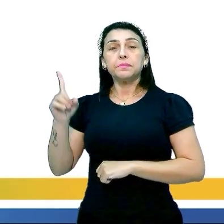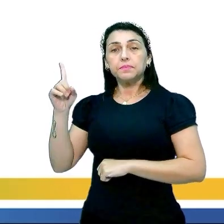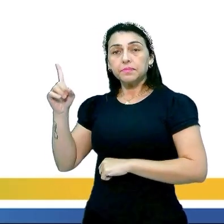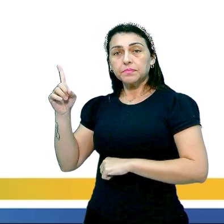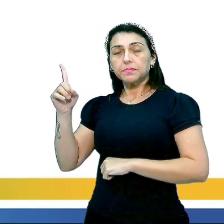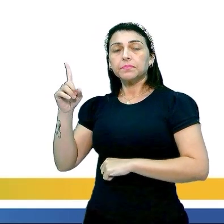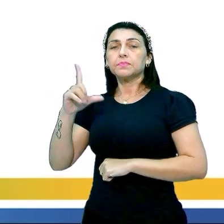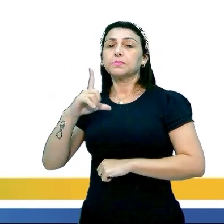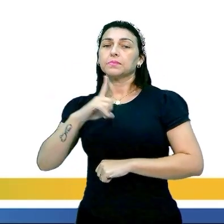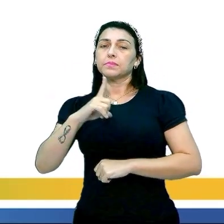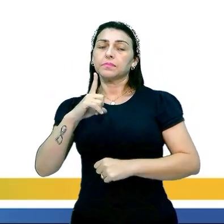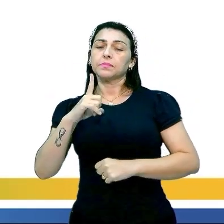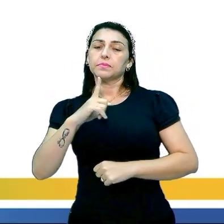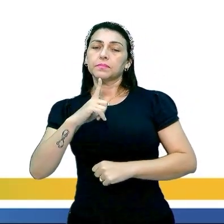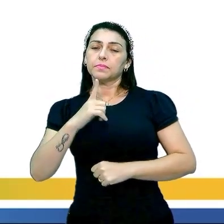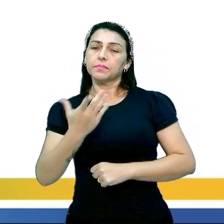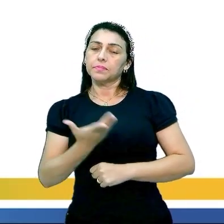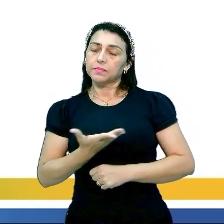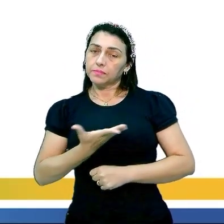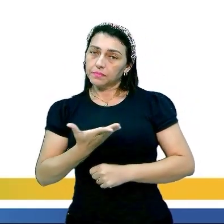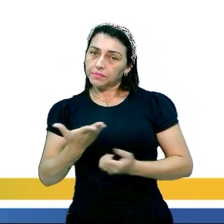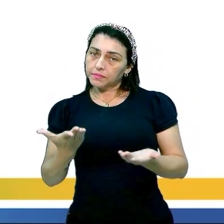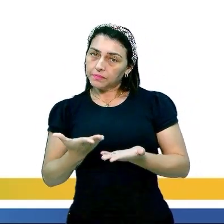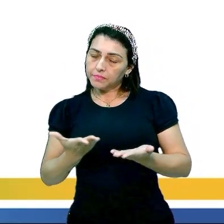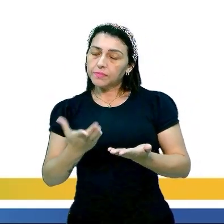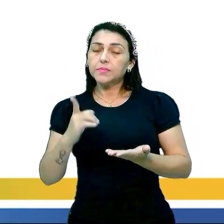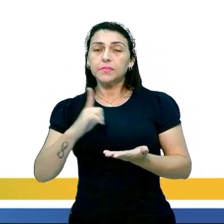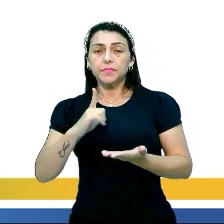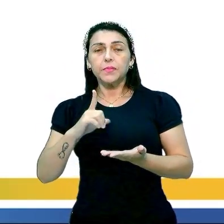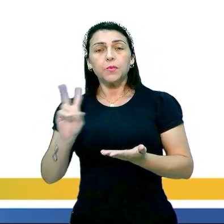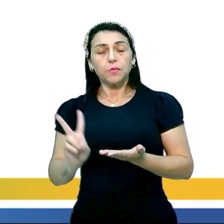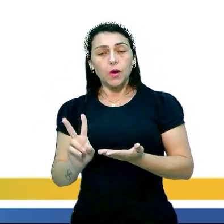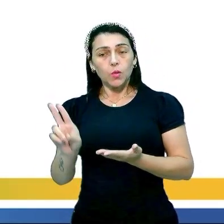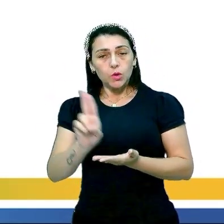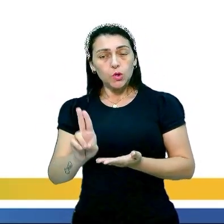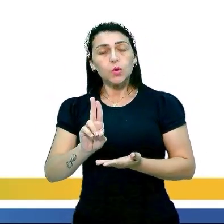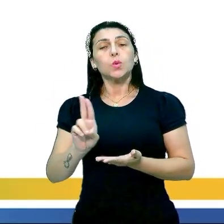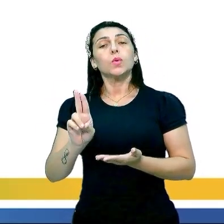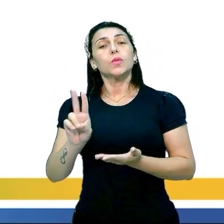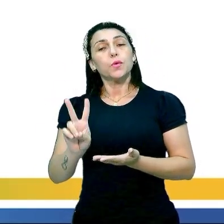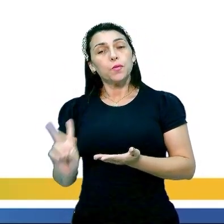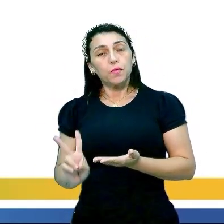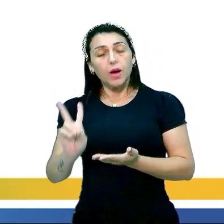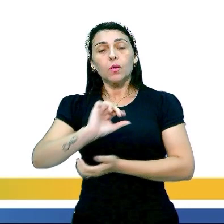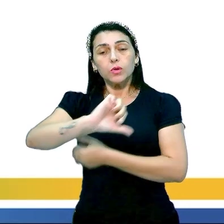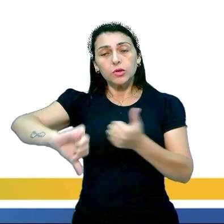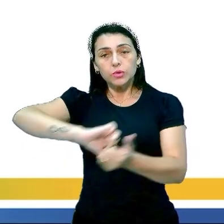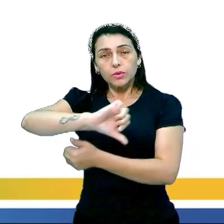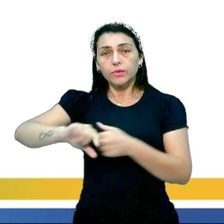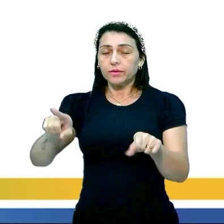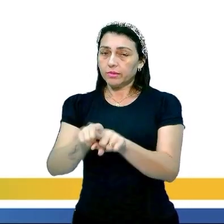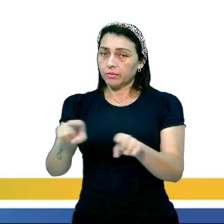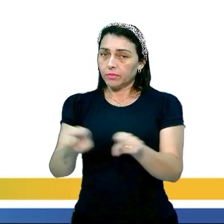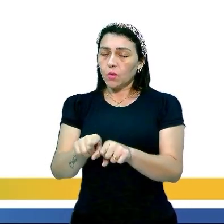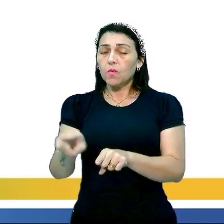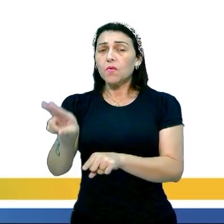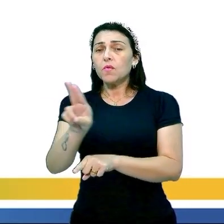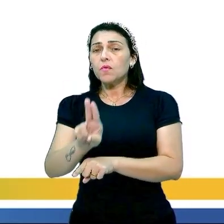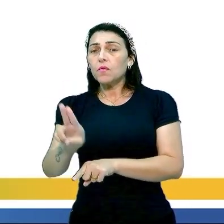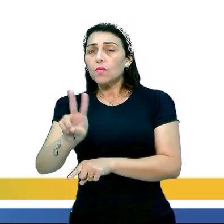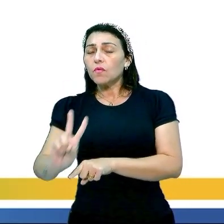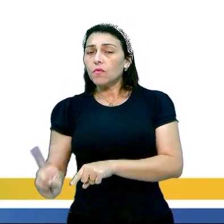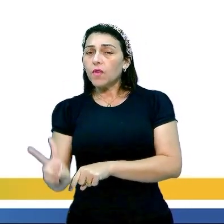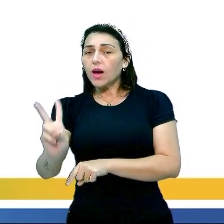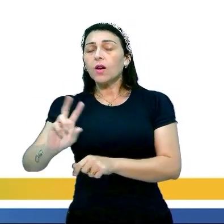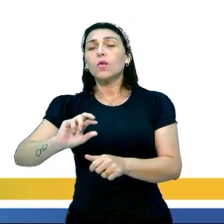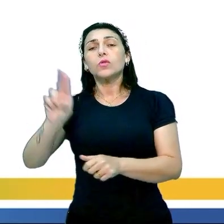Agora nós temos aí a mercadoria, ela tem um valor de uso e um valor de troca. Então o que é esse valor de uso? O valor de